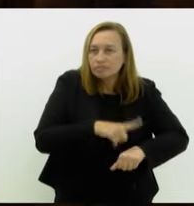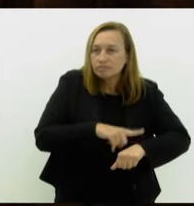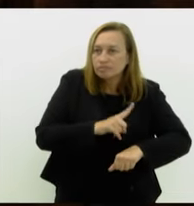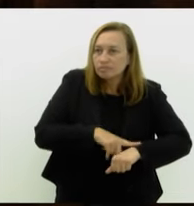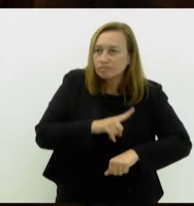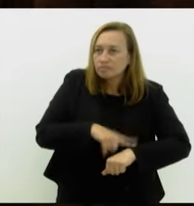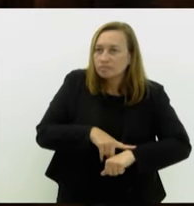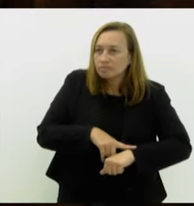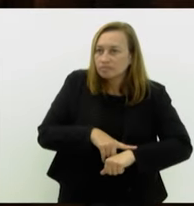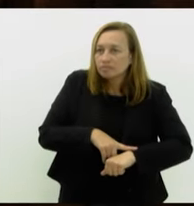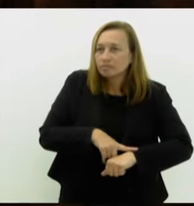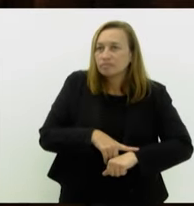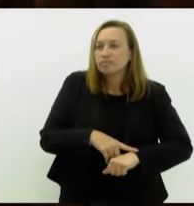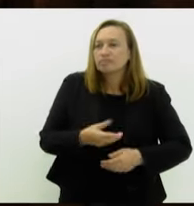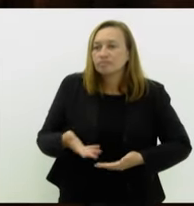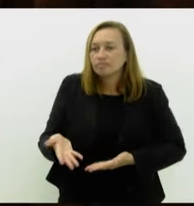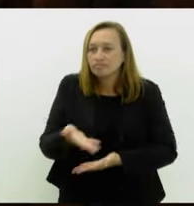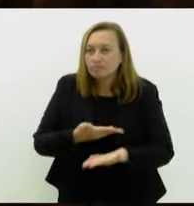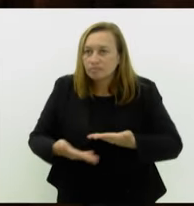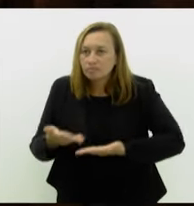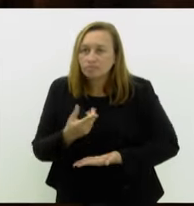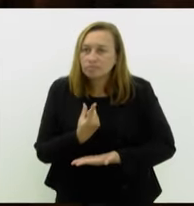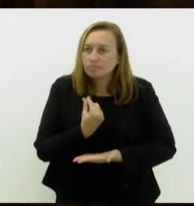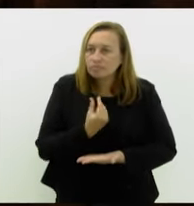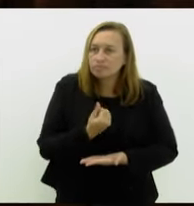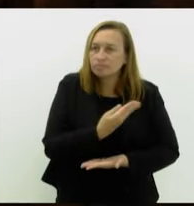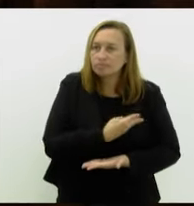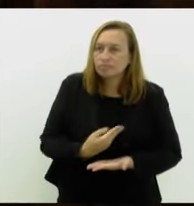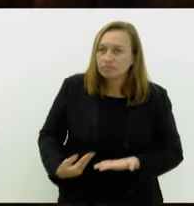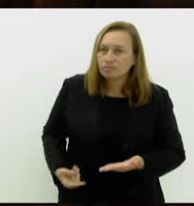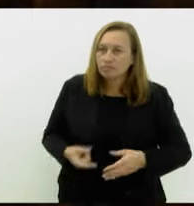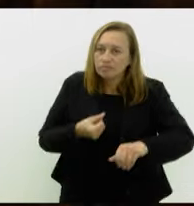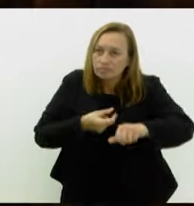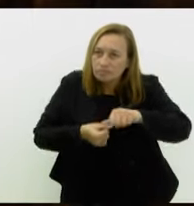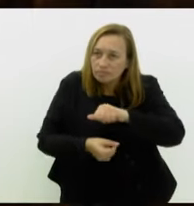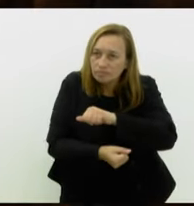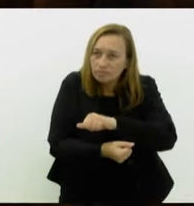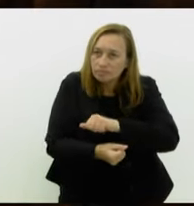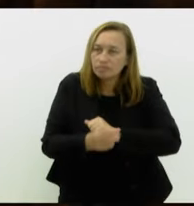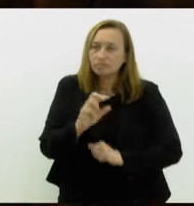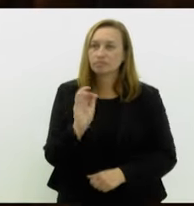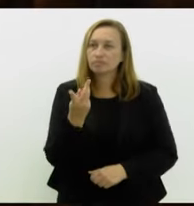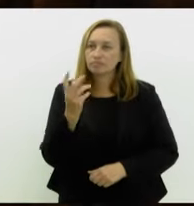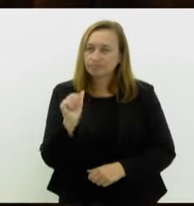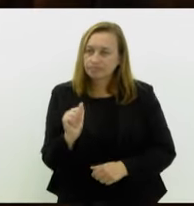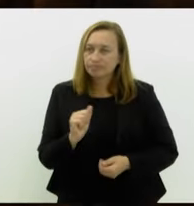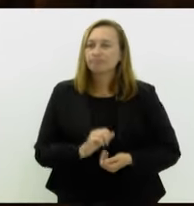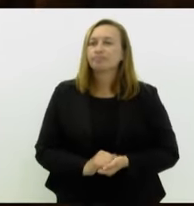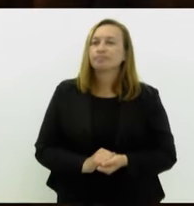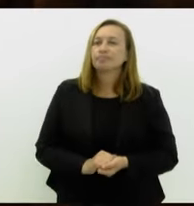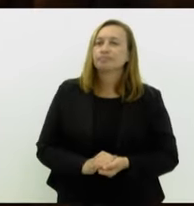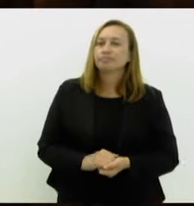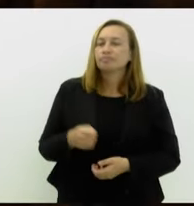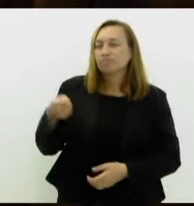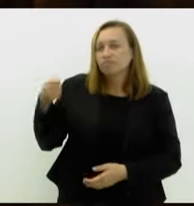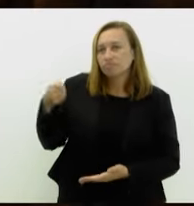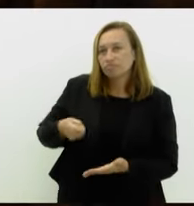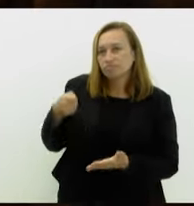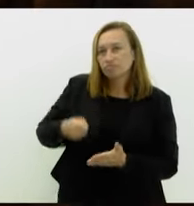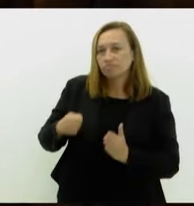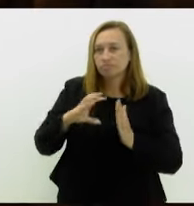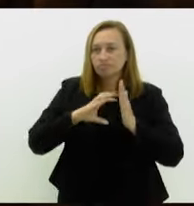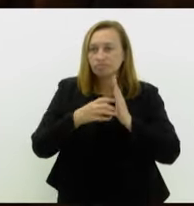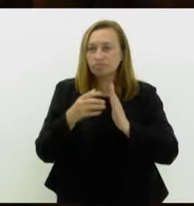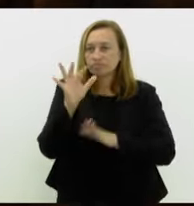falamos de partilha do dinheiro público que financia as campanhas é dever dos partidos e das